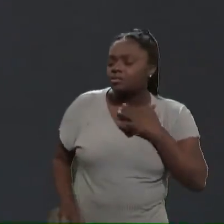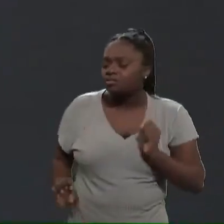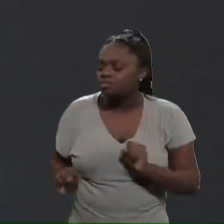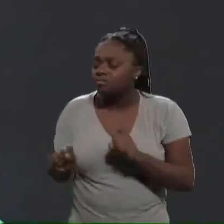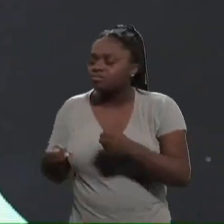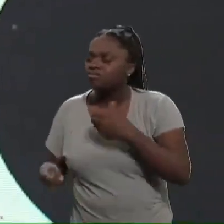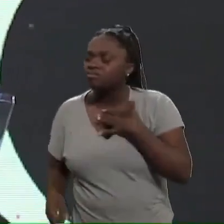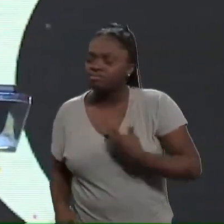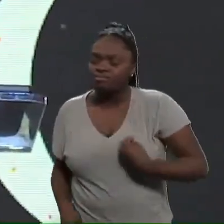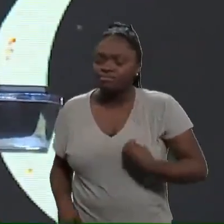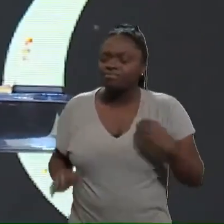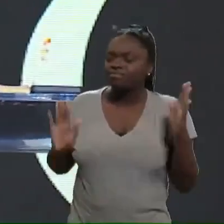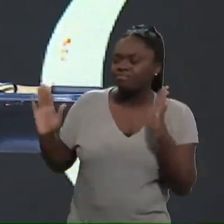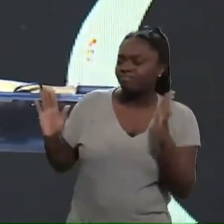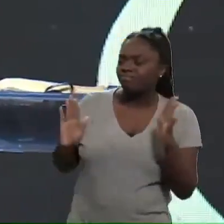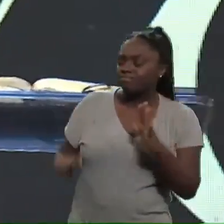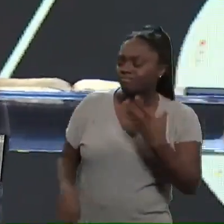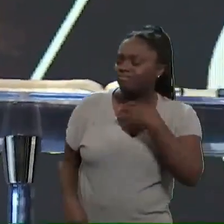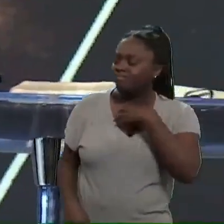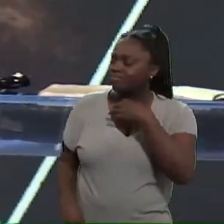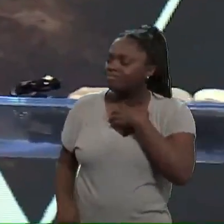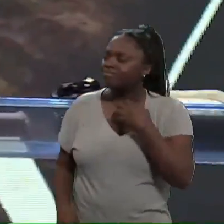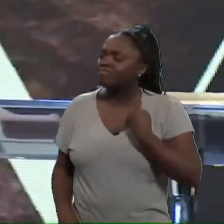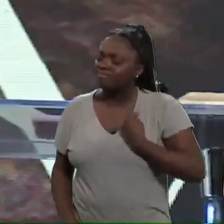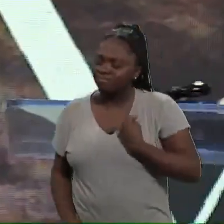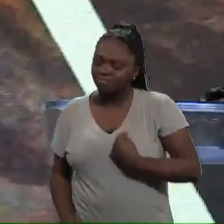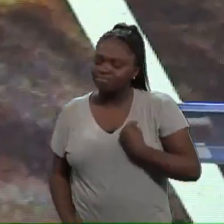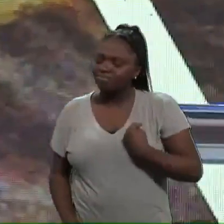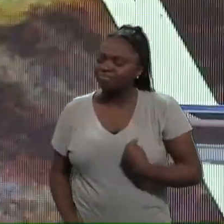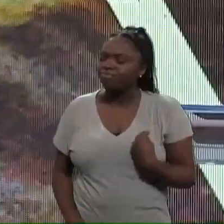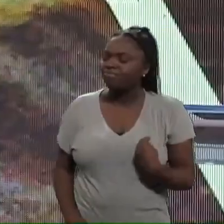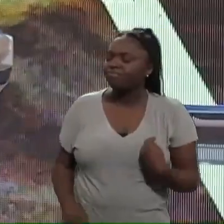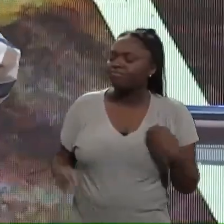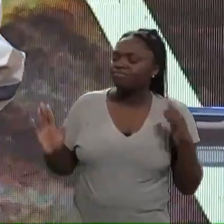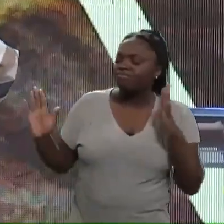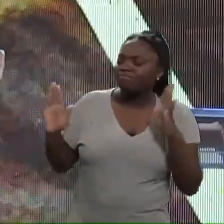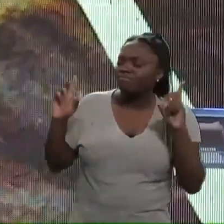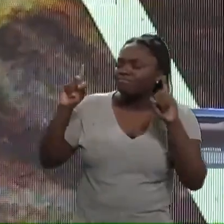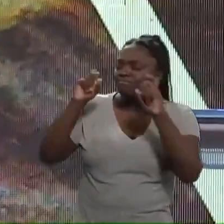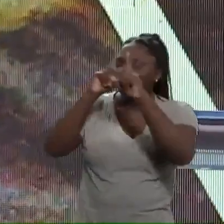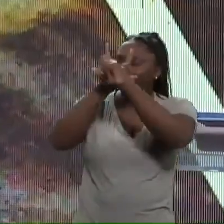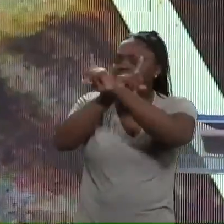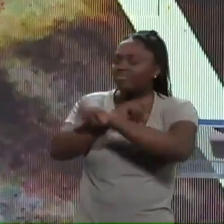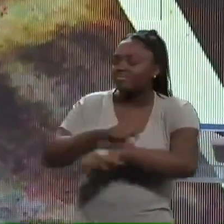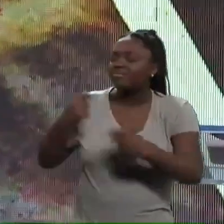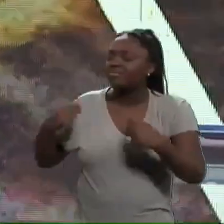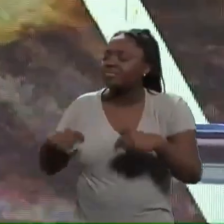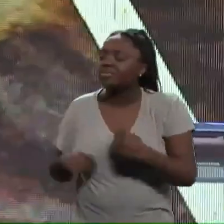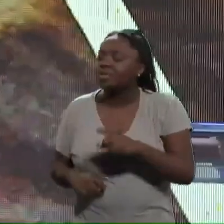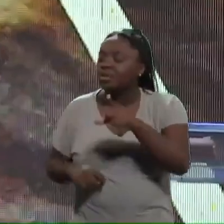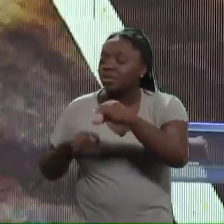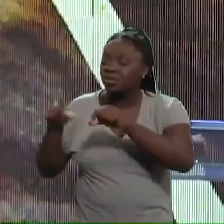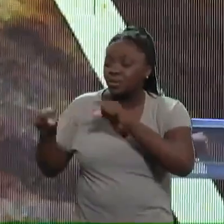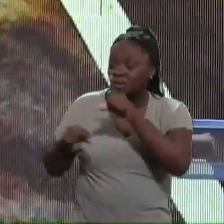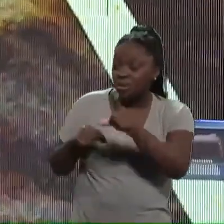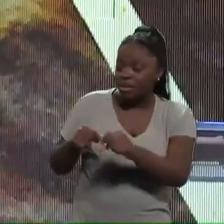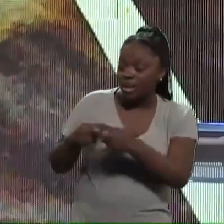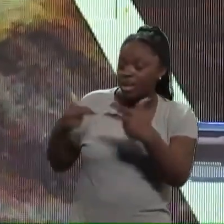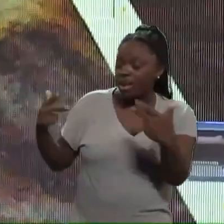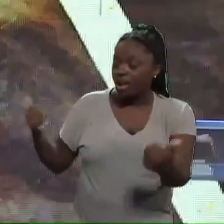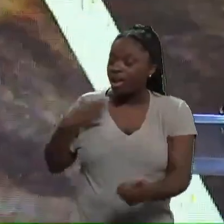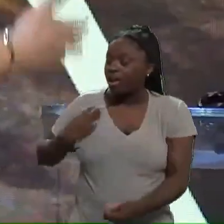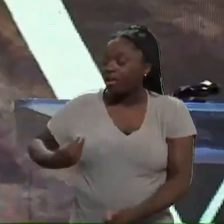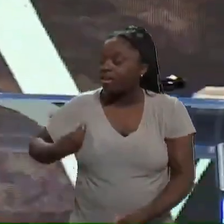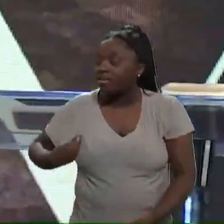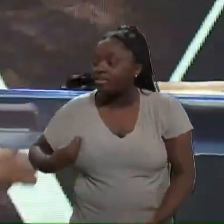vida nesse tempo. Eu sinto que a minha vida está em jogo nesse tempo. Eu preciso tomar decisões na minha vida, que é a minha